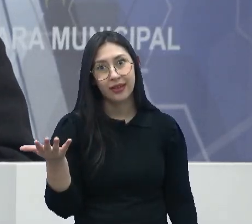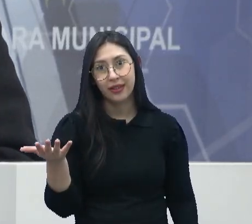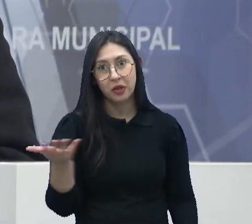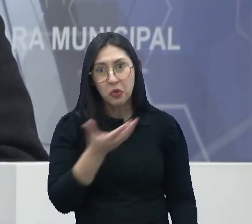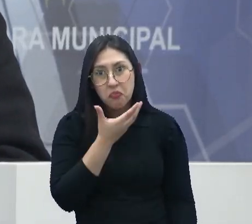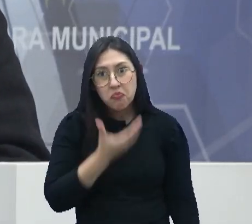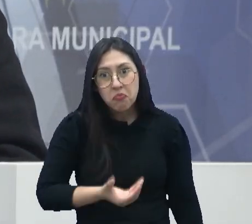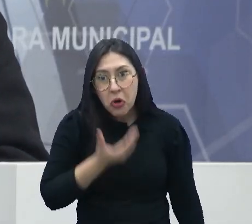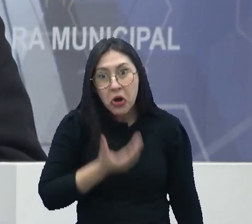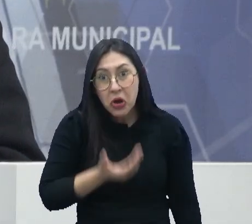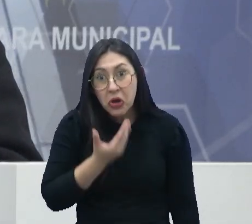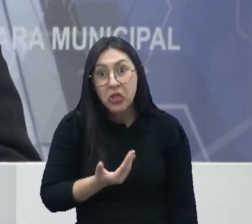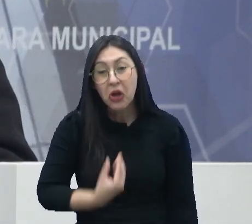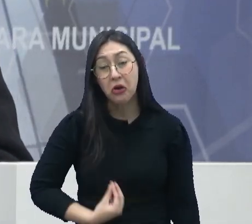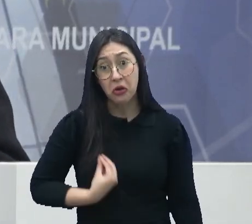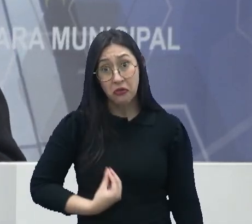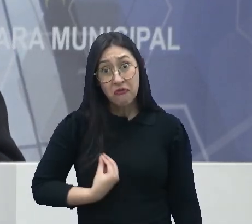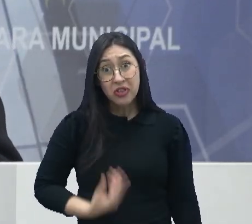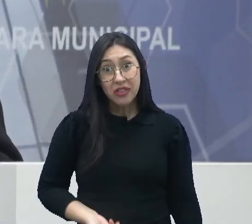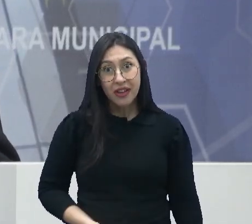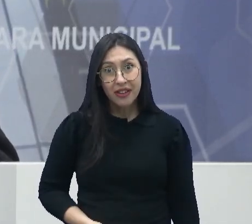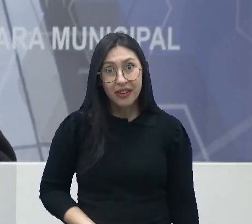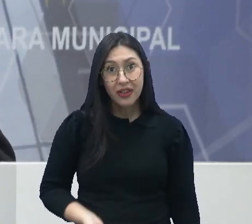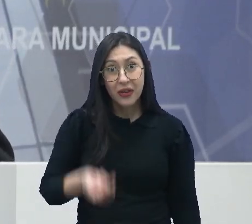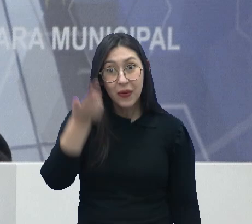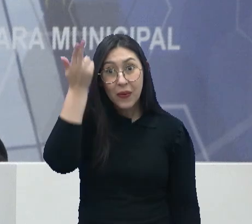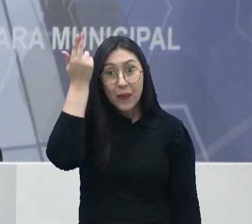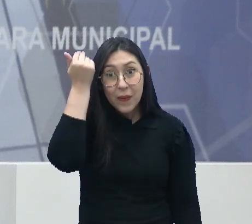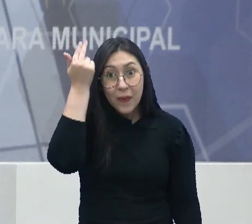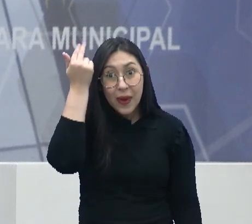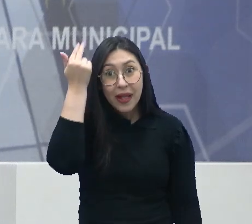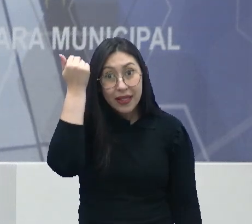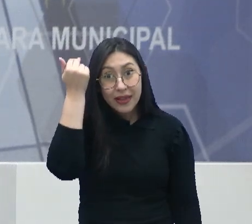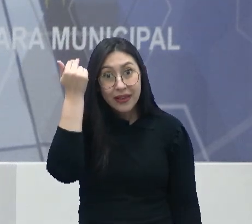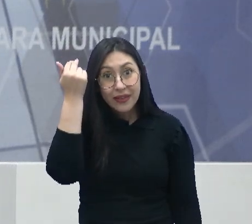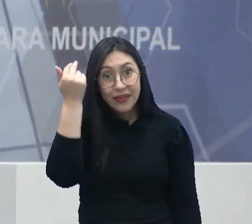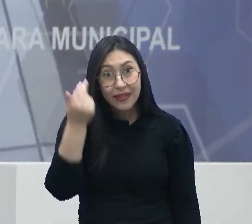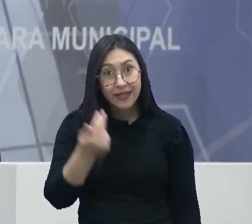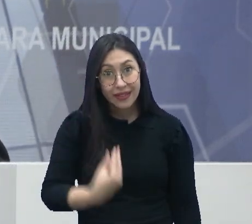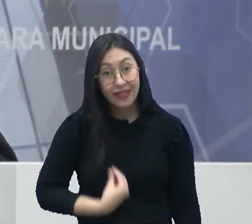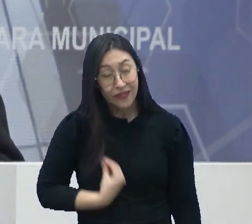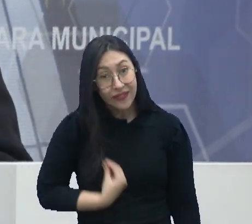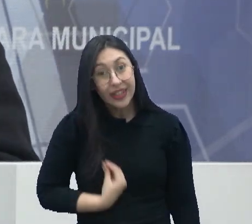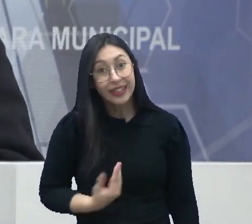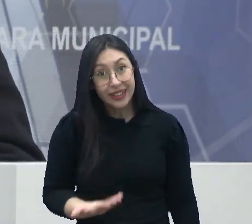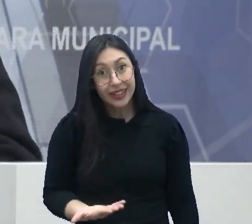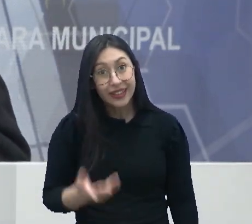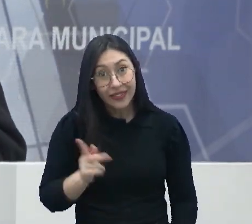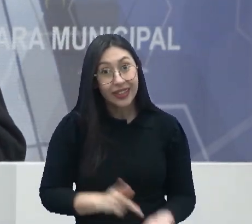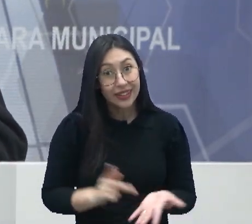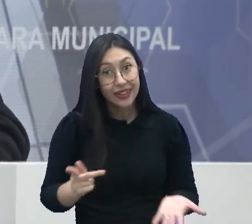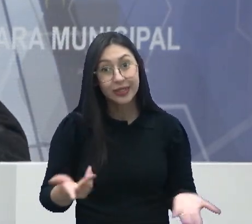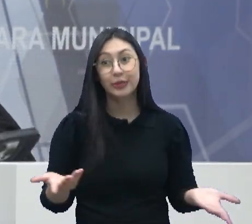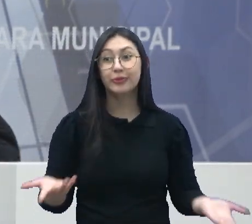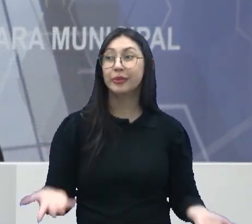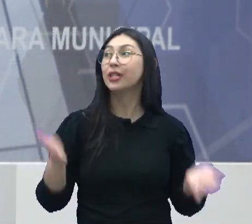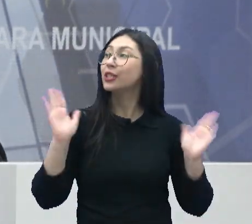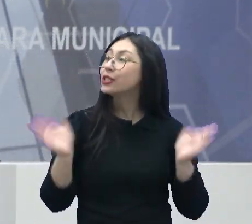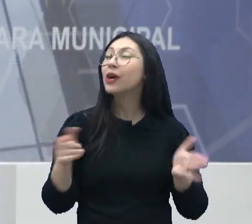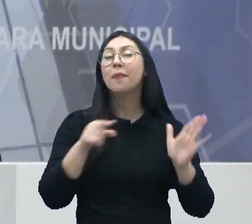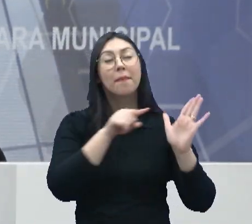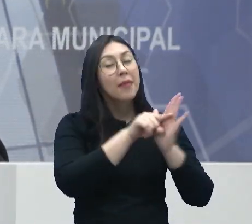existe, que o coelhinho da Páscoa existe, porque esses institutos de pesquisa já demonstraram em todas